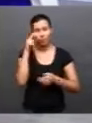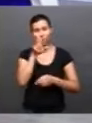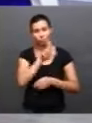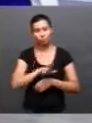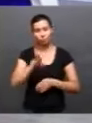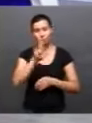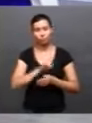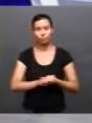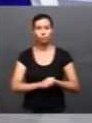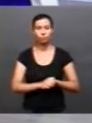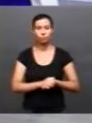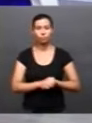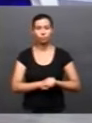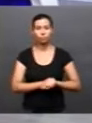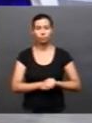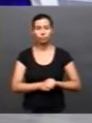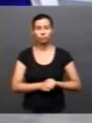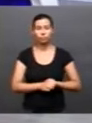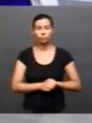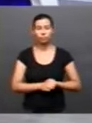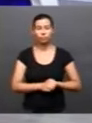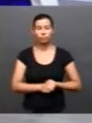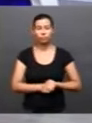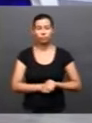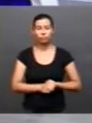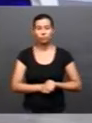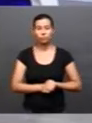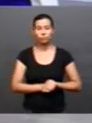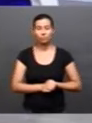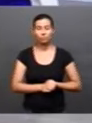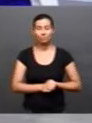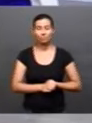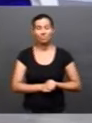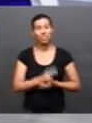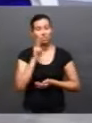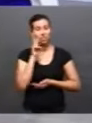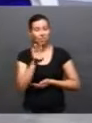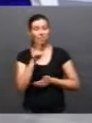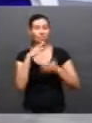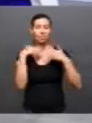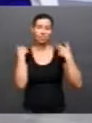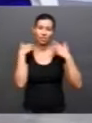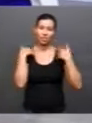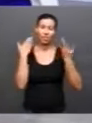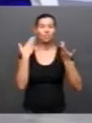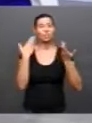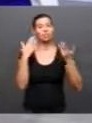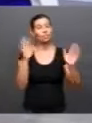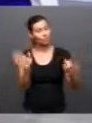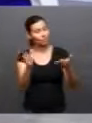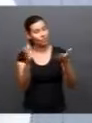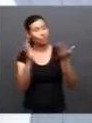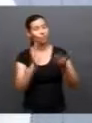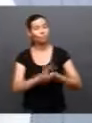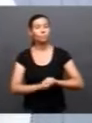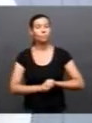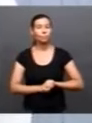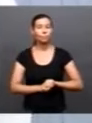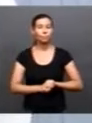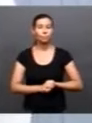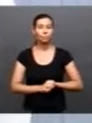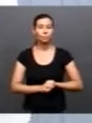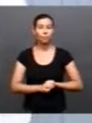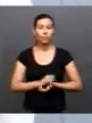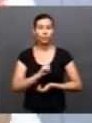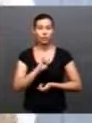você viu essa manifestação da turma? Anima, né? Já dá um incentivo. E a Simone tocou na